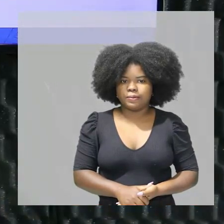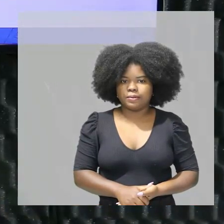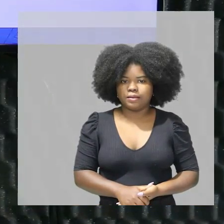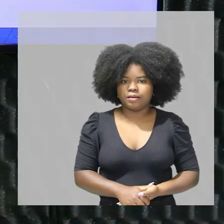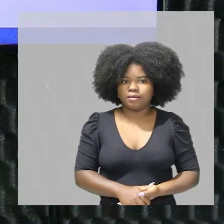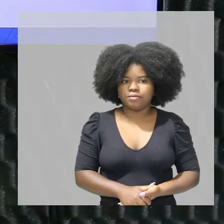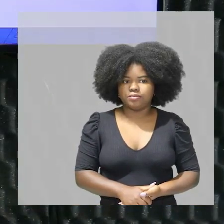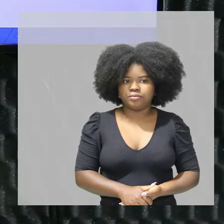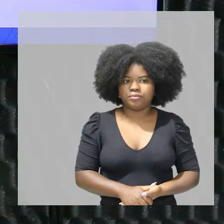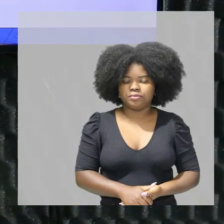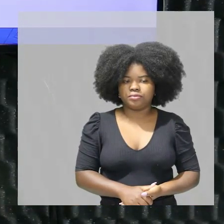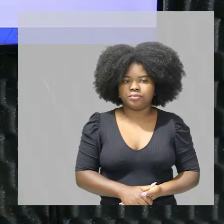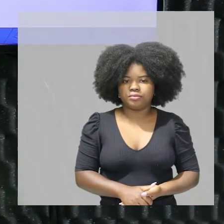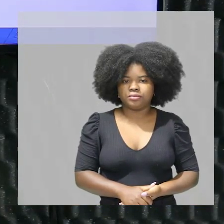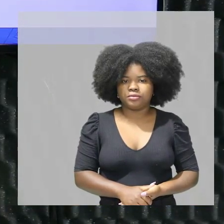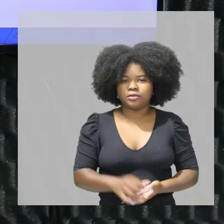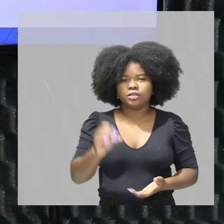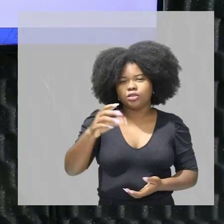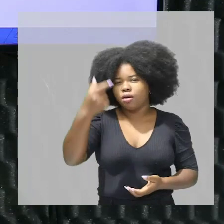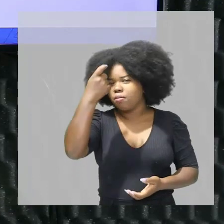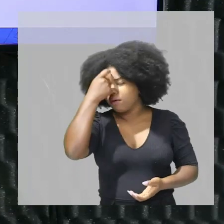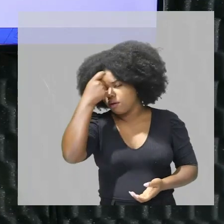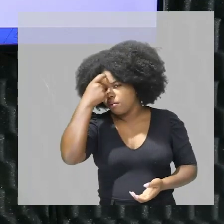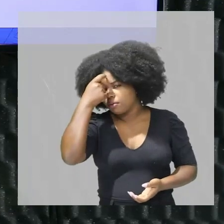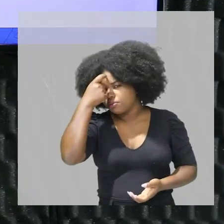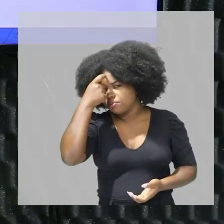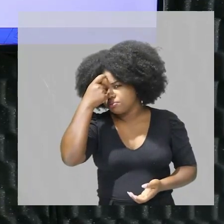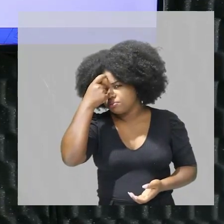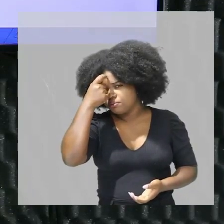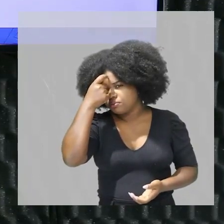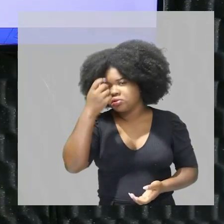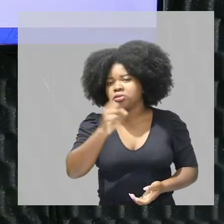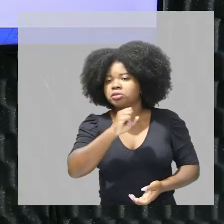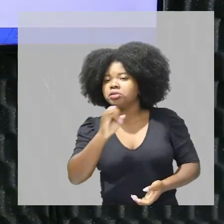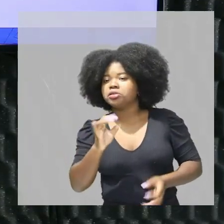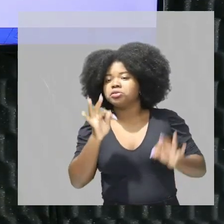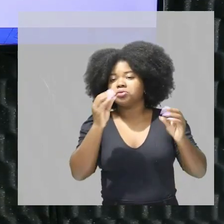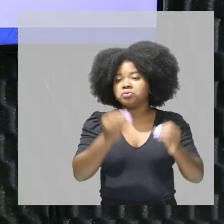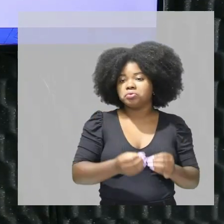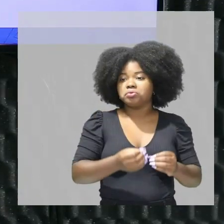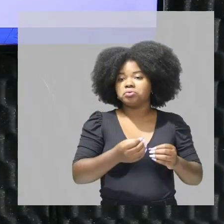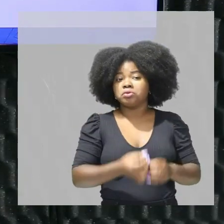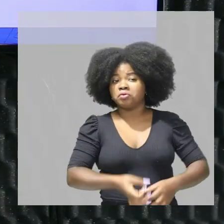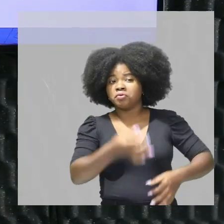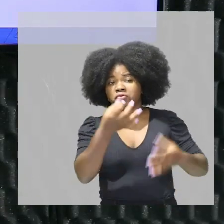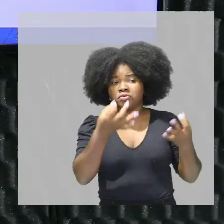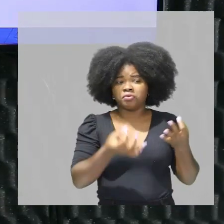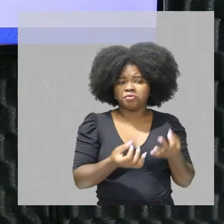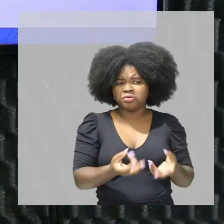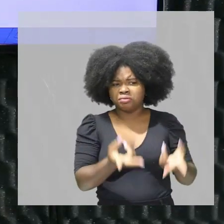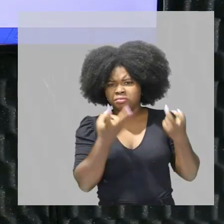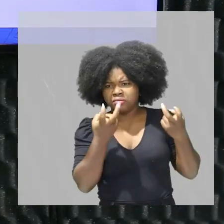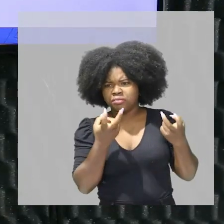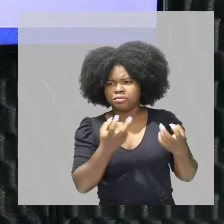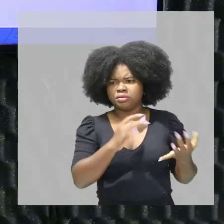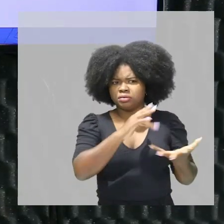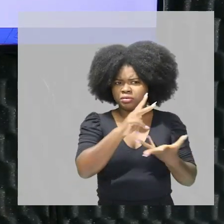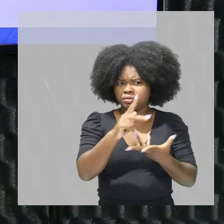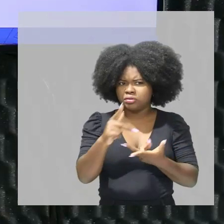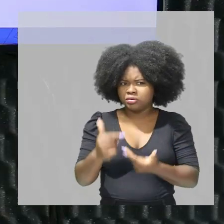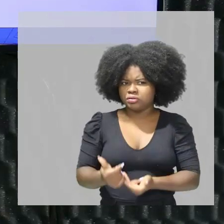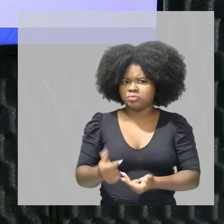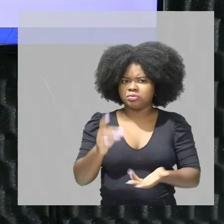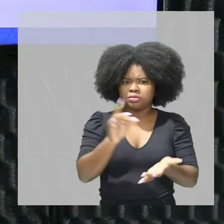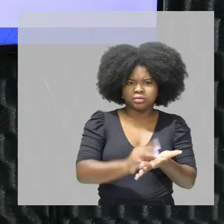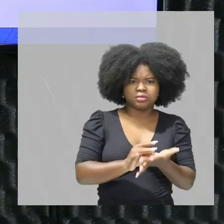somente na nossa consciência se tudo que você julgasse ser o mundo Isto é real fosse apenas um sonho Alucinação